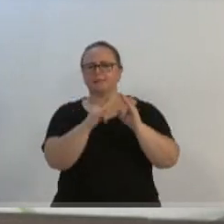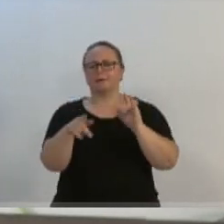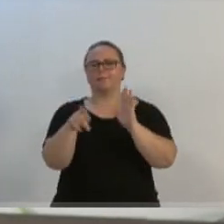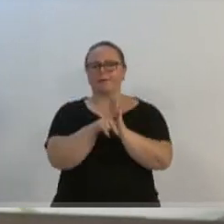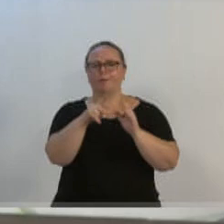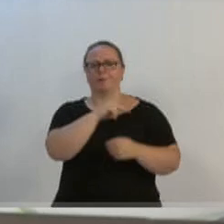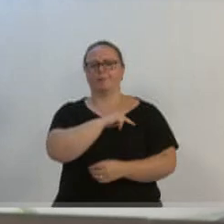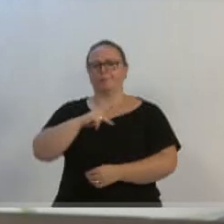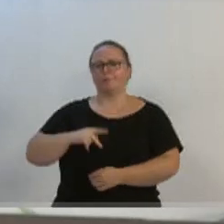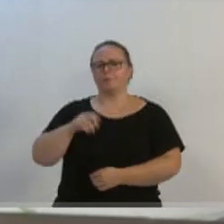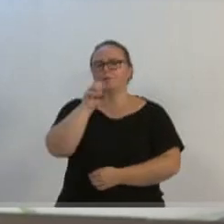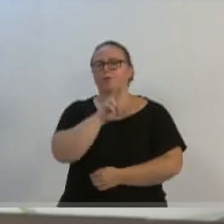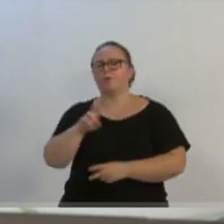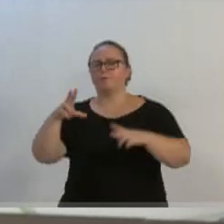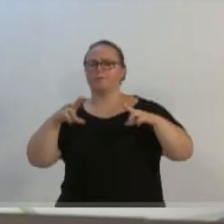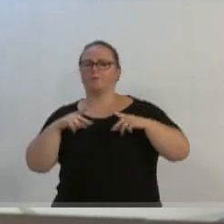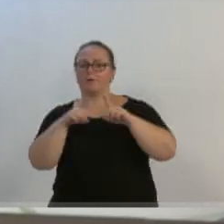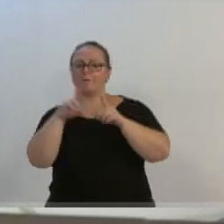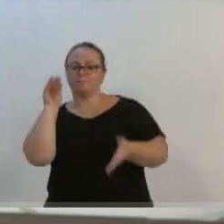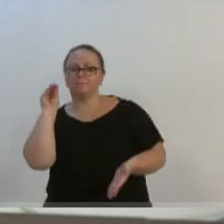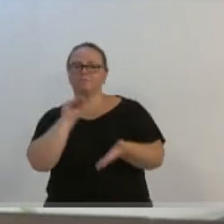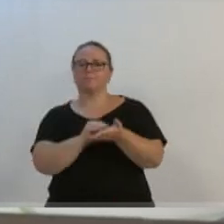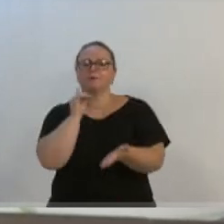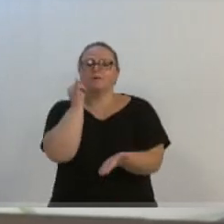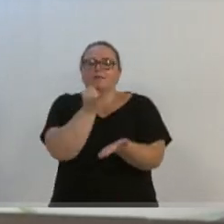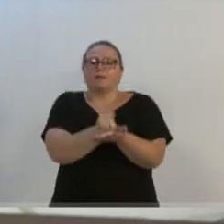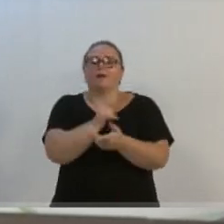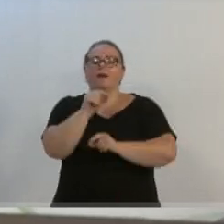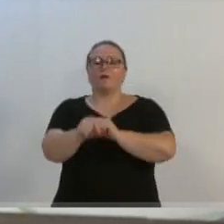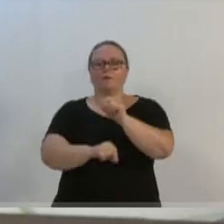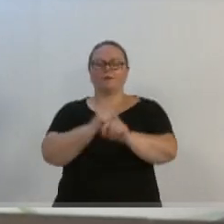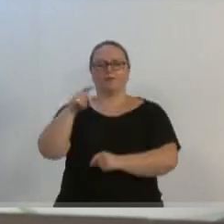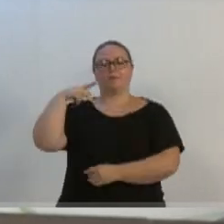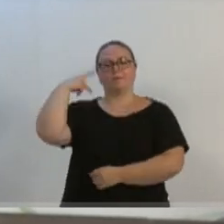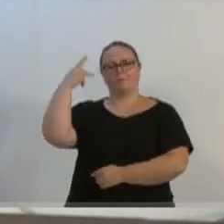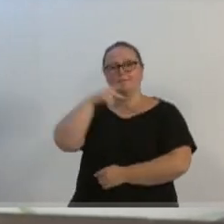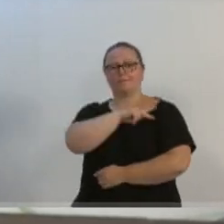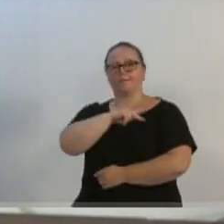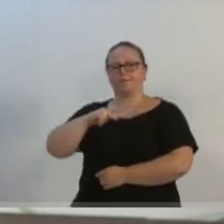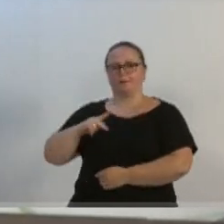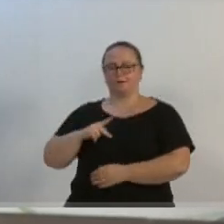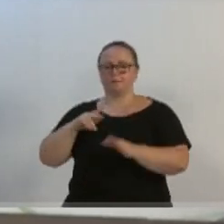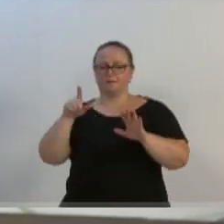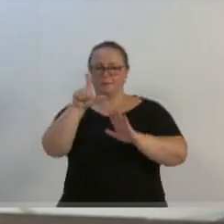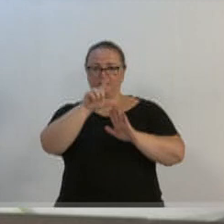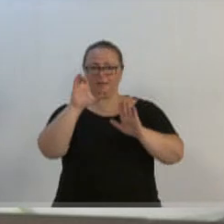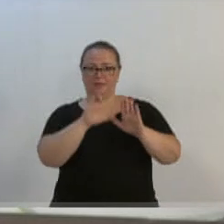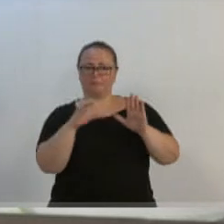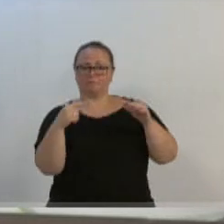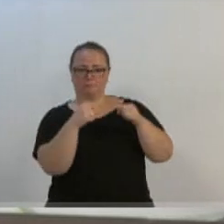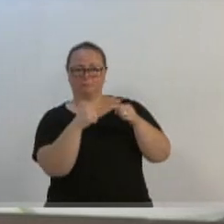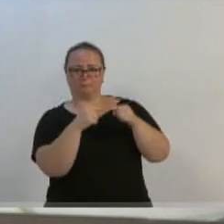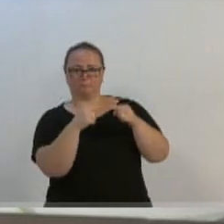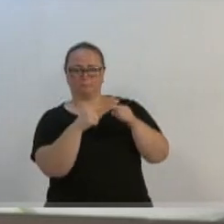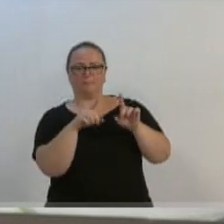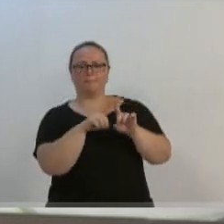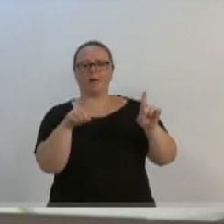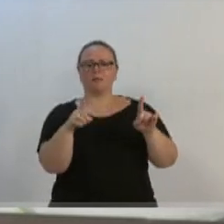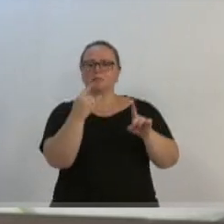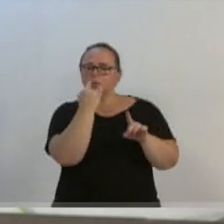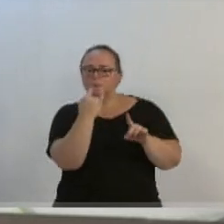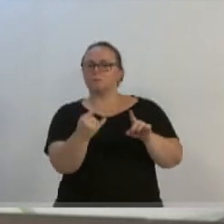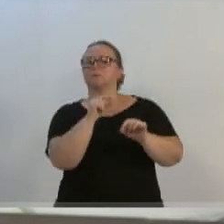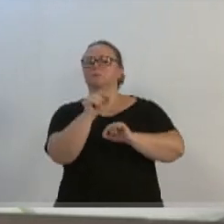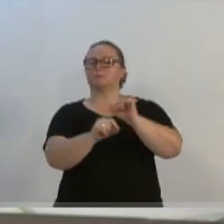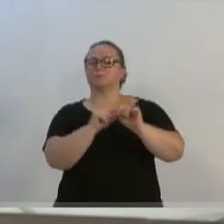privadas para a implantação de políticas públicas relacionadas ao dispositivo nesta lei complementar, com destaque